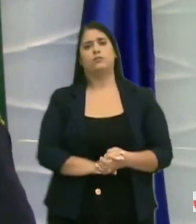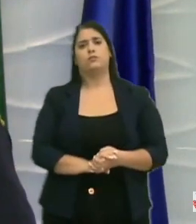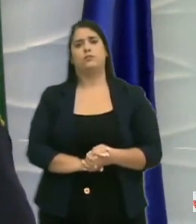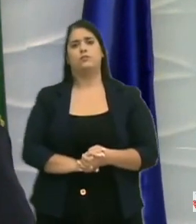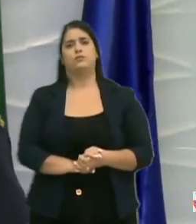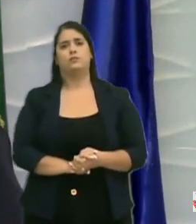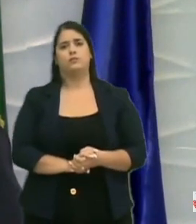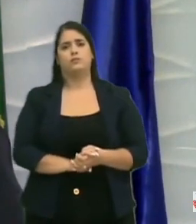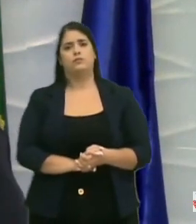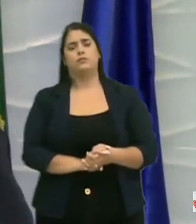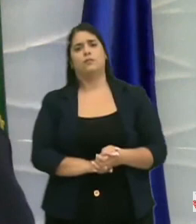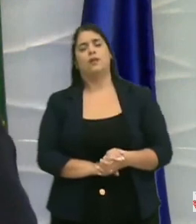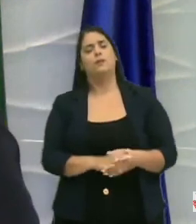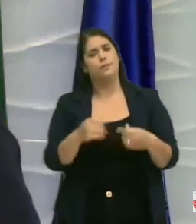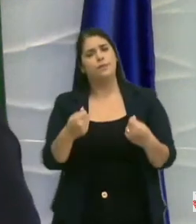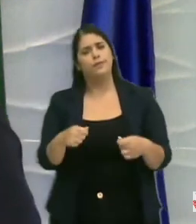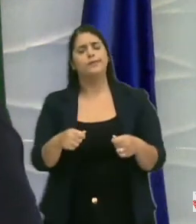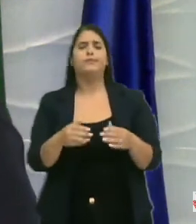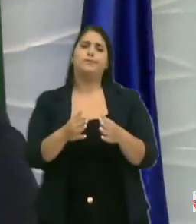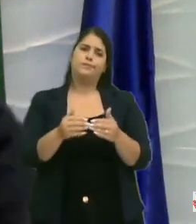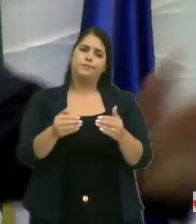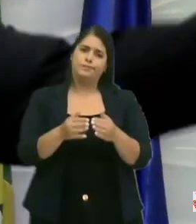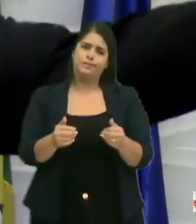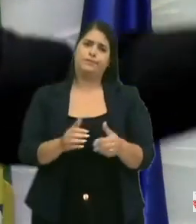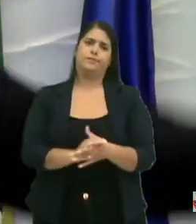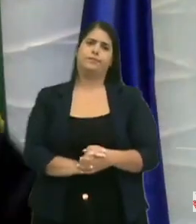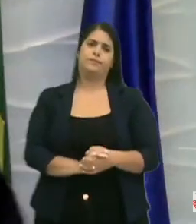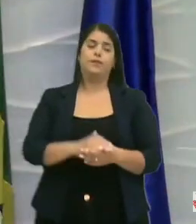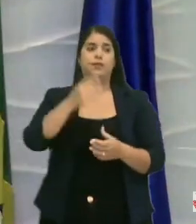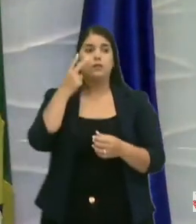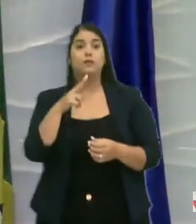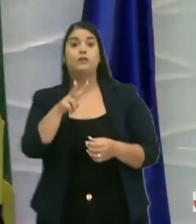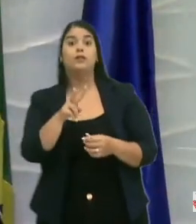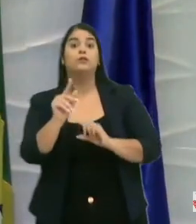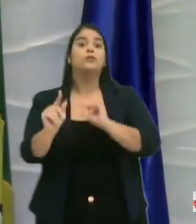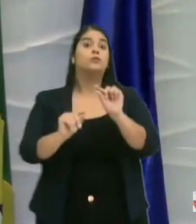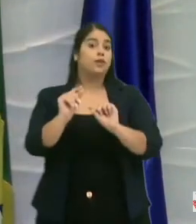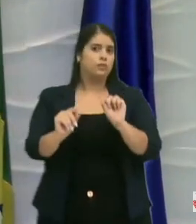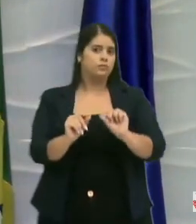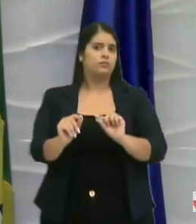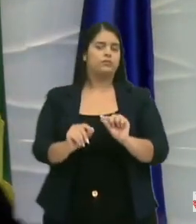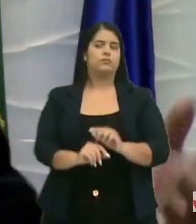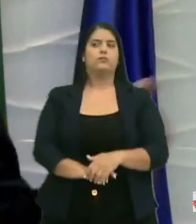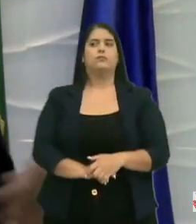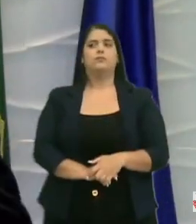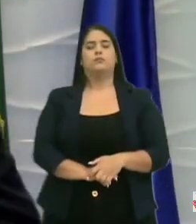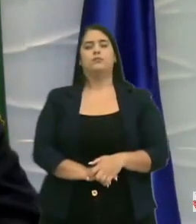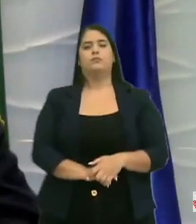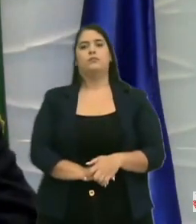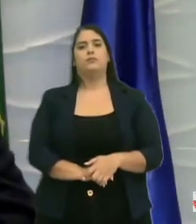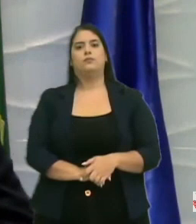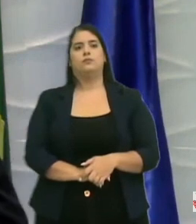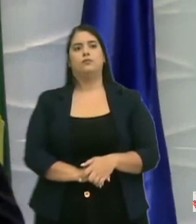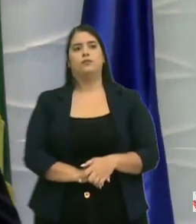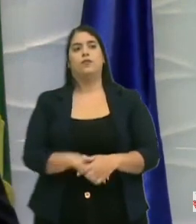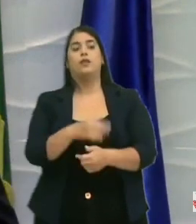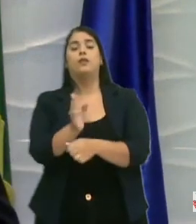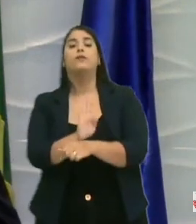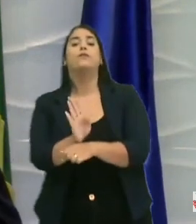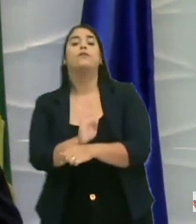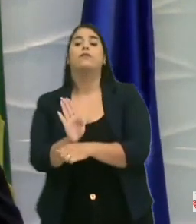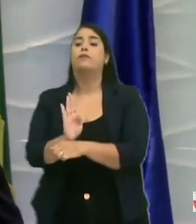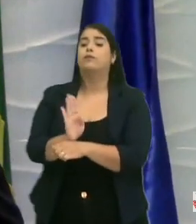Então são coisas que a gente tem que pedir. O que é que eu vejo muito? Eu admiro muito quem faz vídeo.